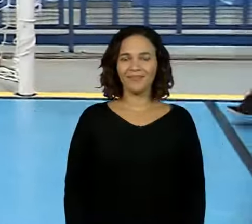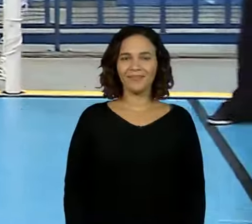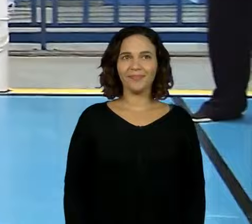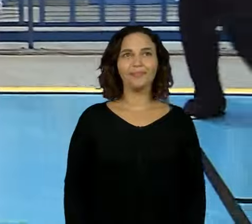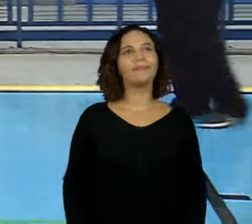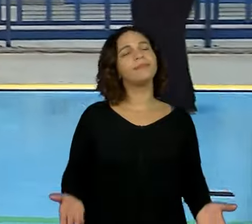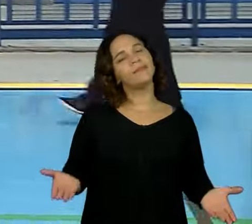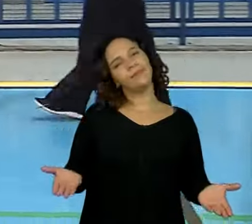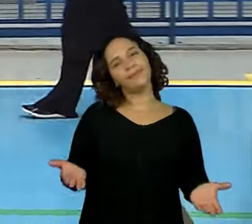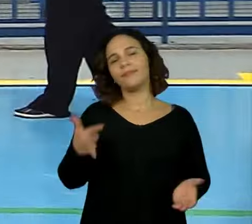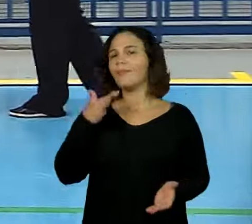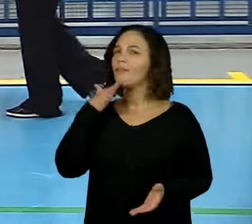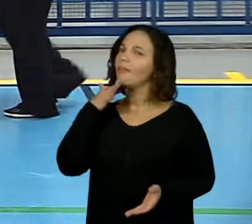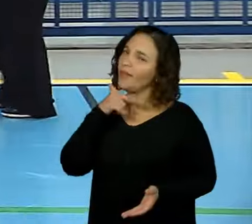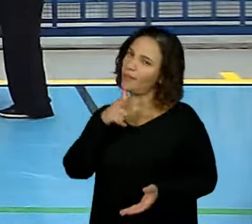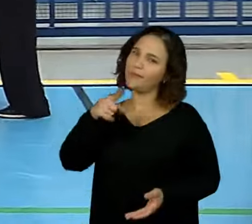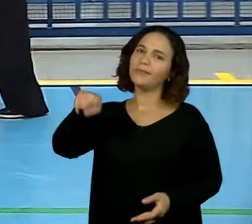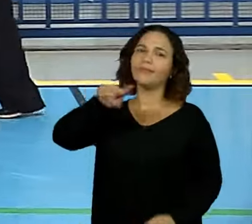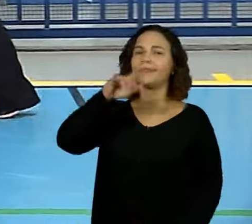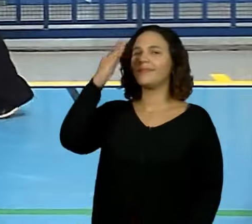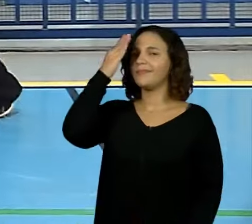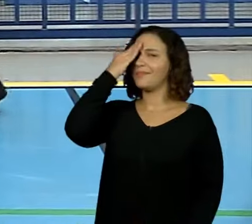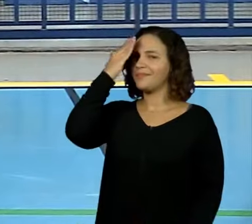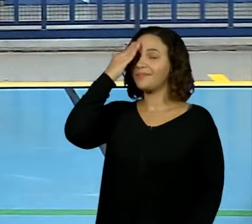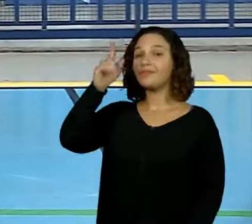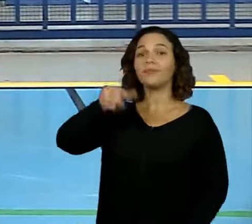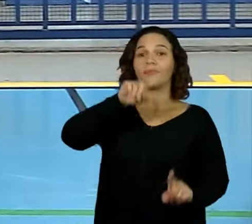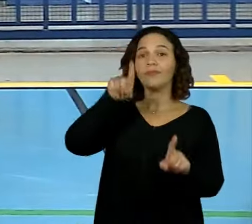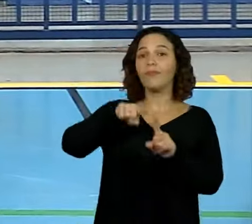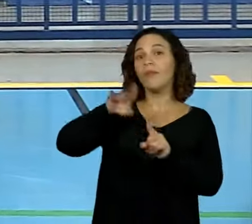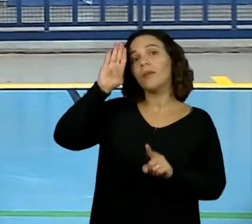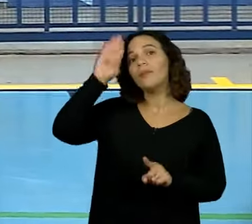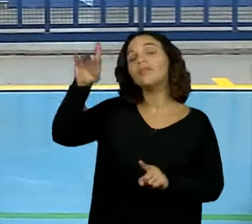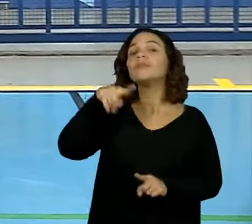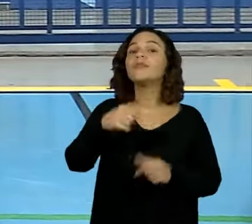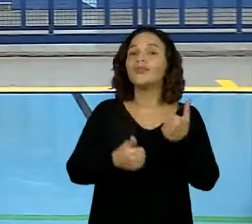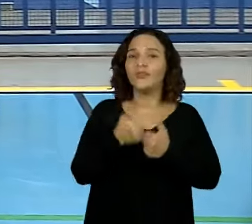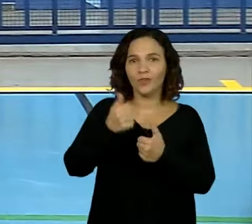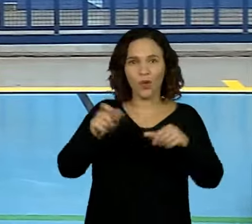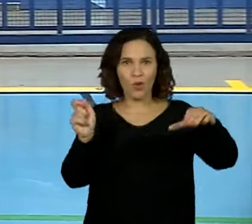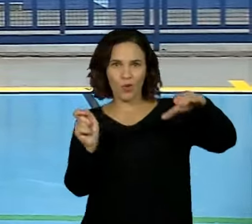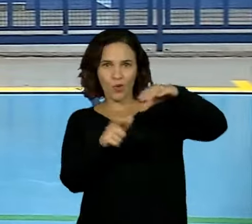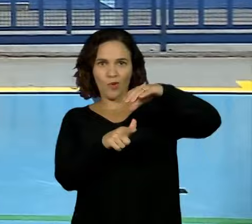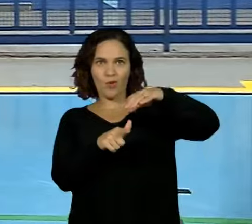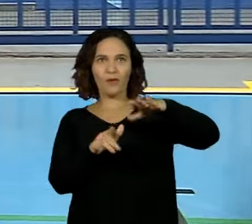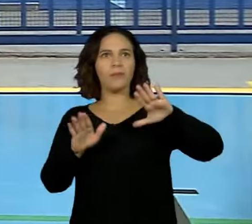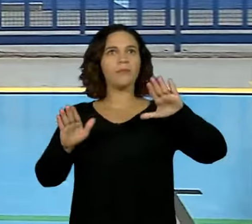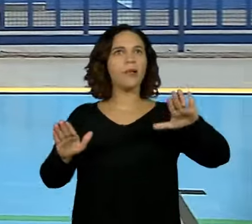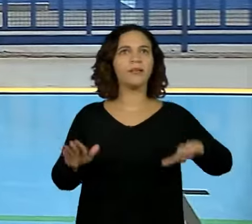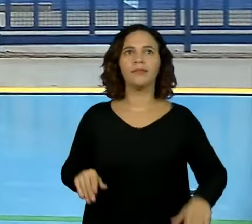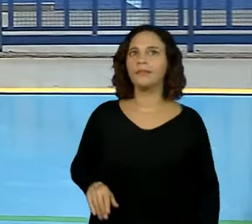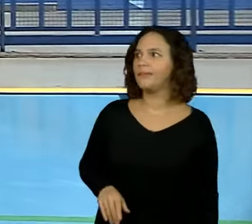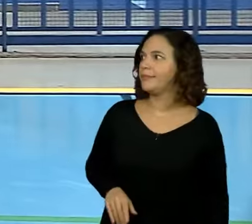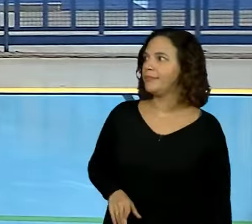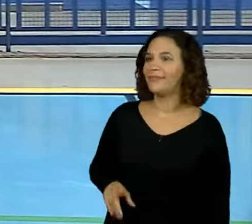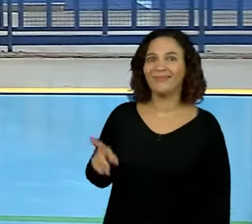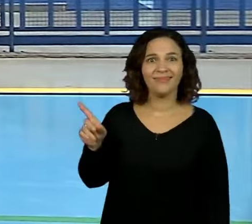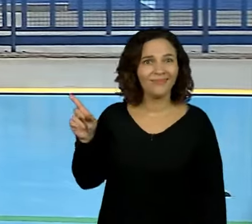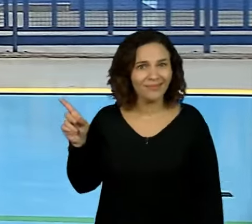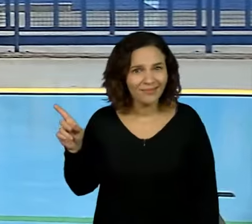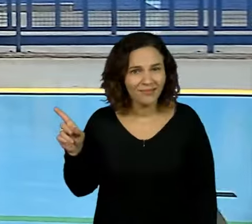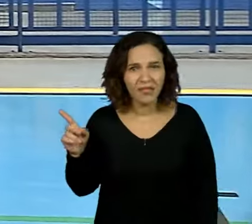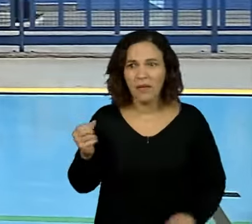É claro que todo mundo sabe que o principal objetivo do futebol é o gol. Só que aqui ficou difícil, ó. Por causa dessa